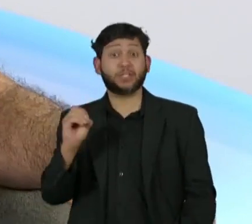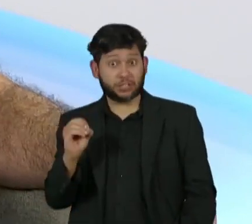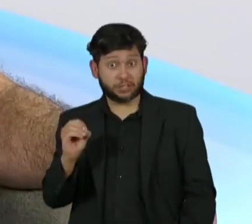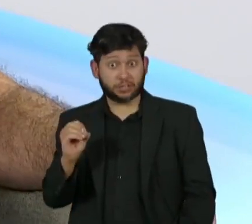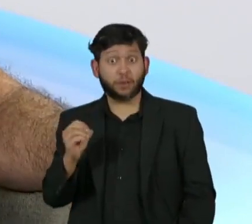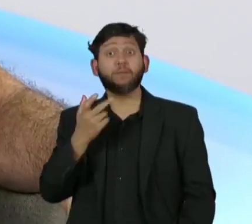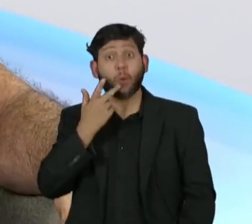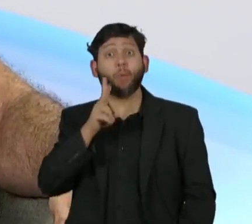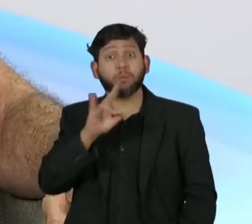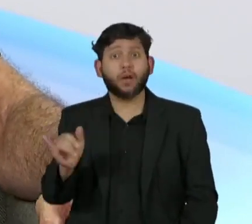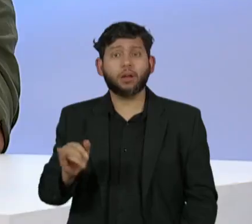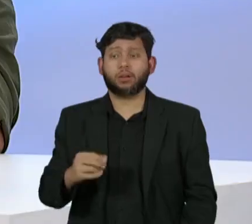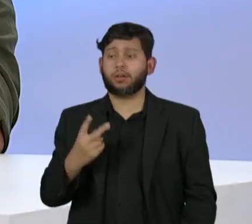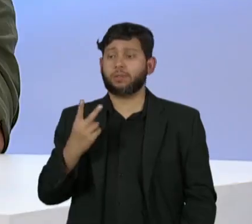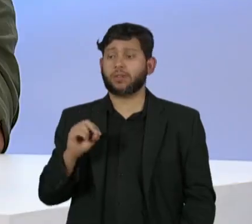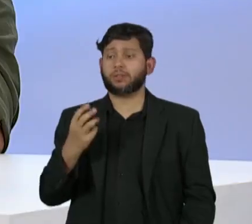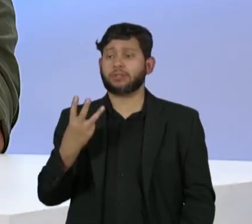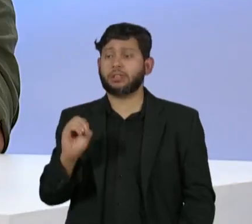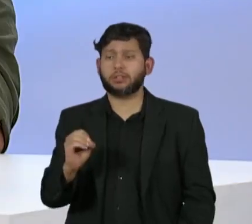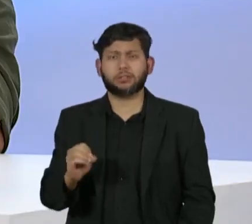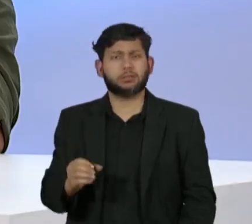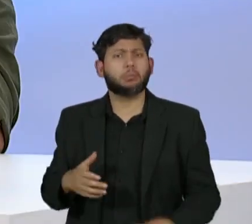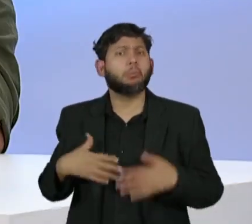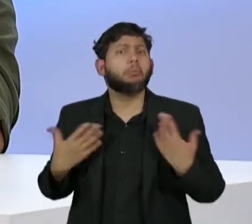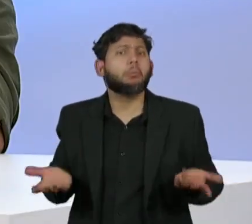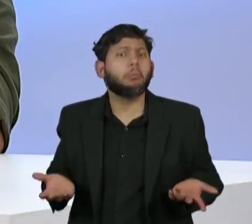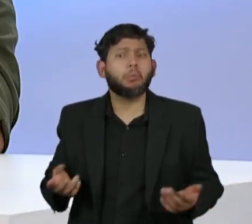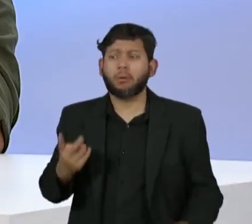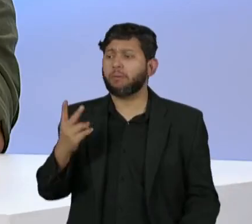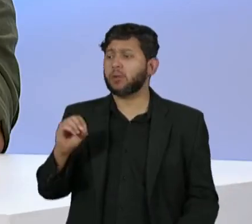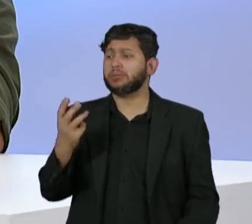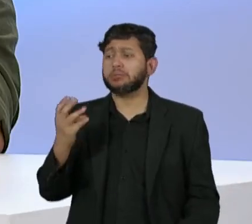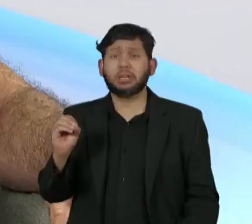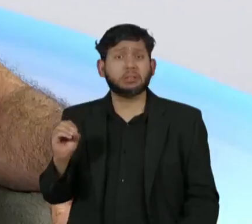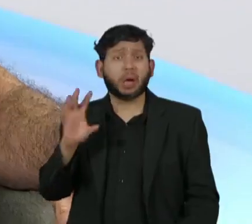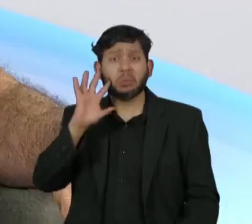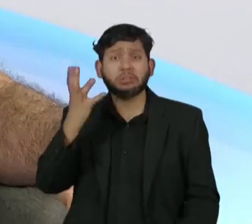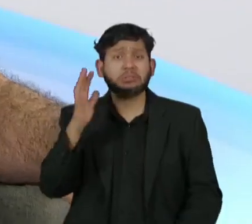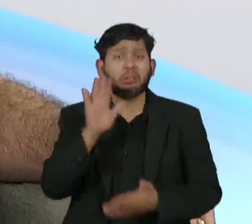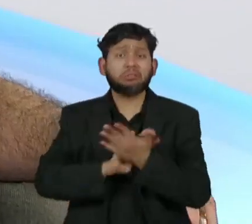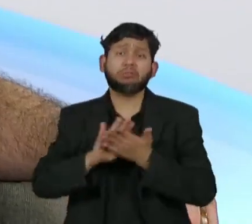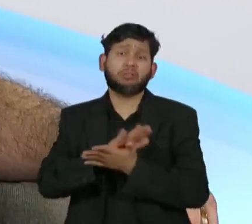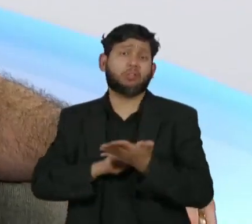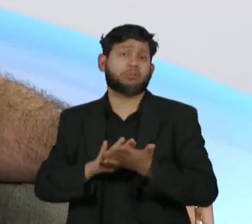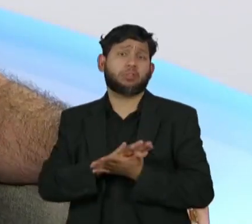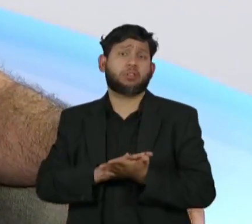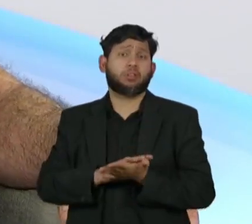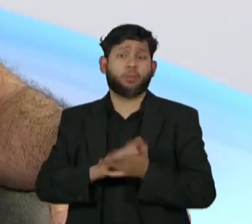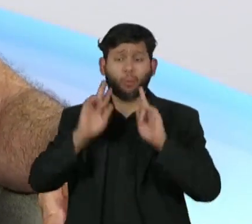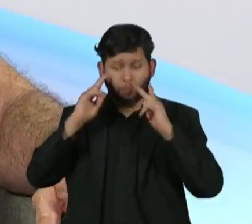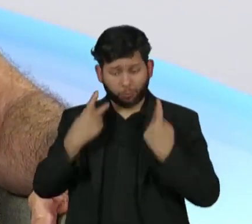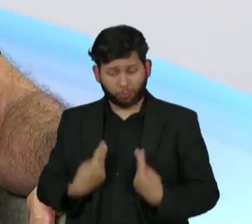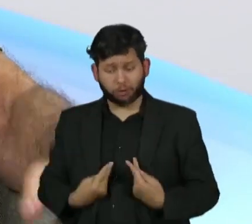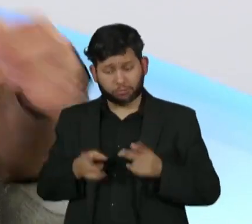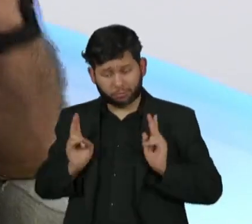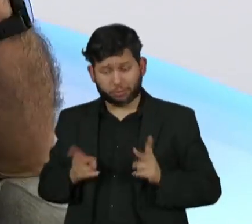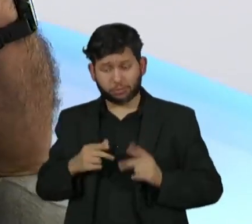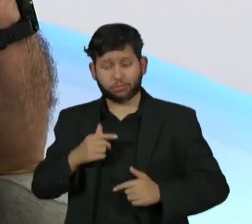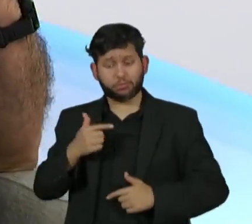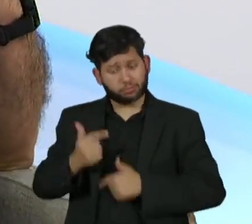outros até 2030 no horizonte de 2030 não vai acontecer nada que mude significativamente o papel de um ser humano